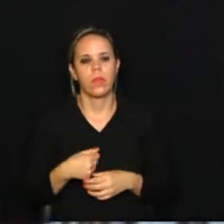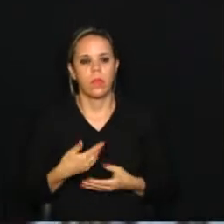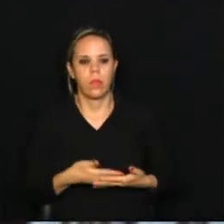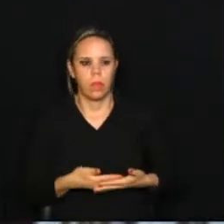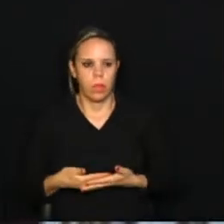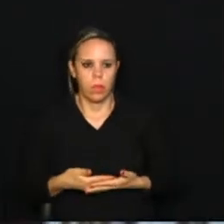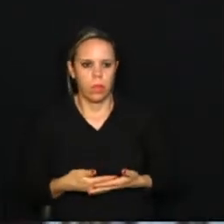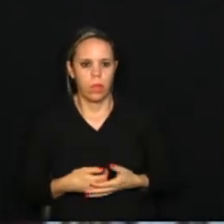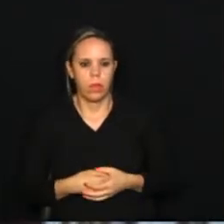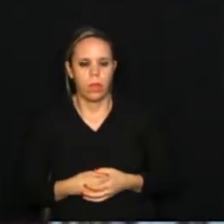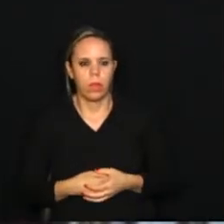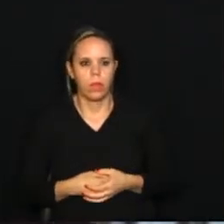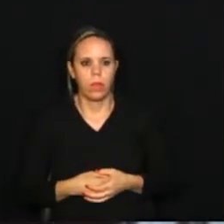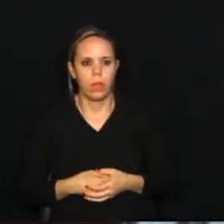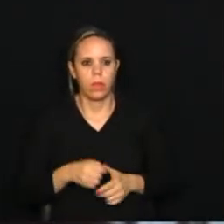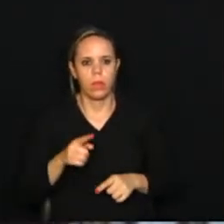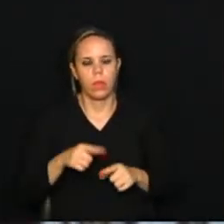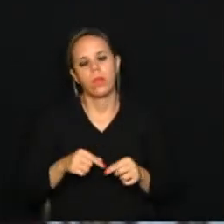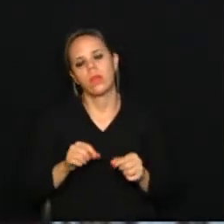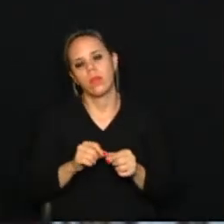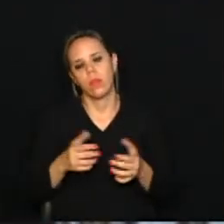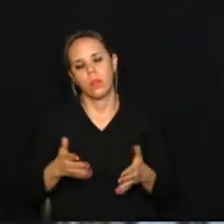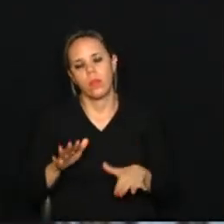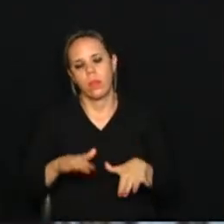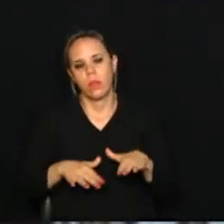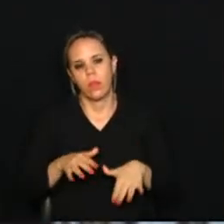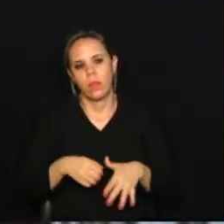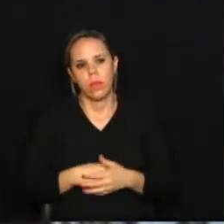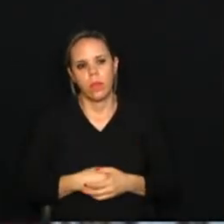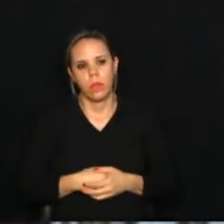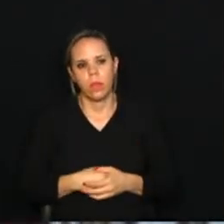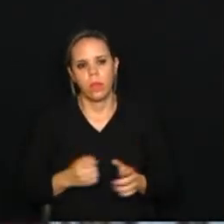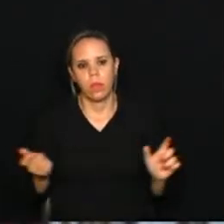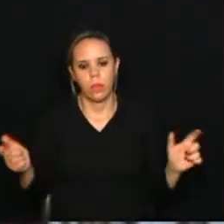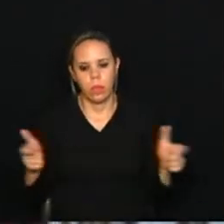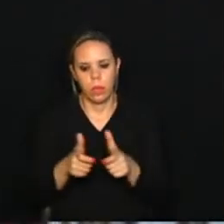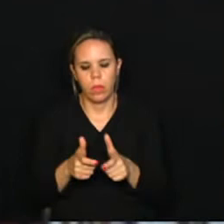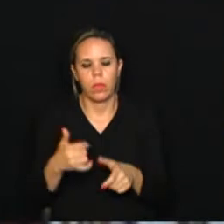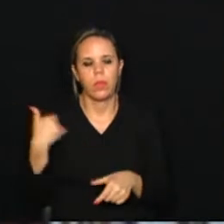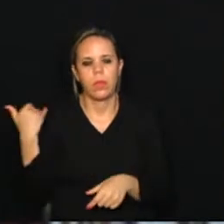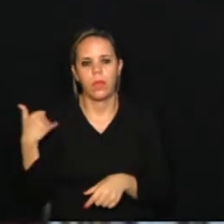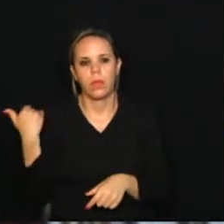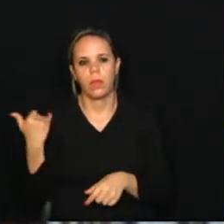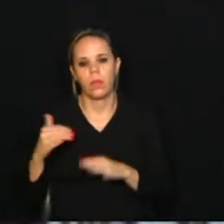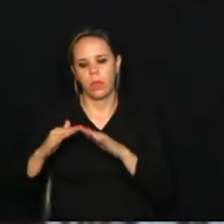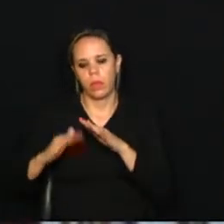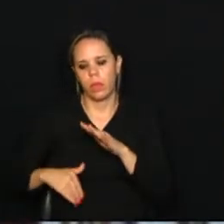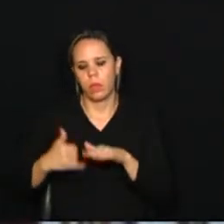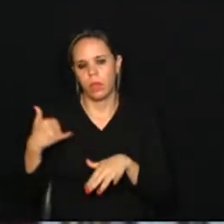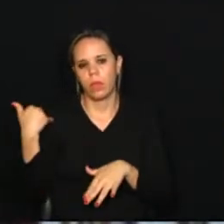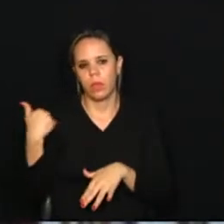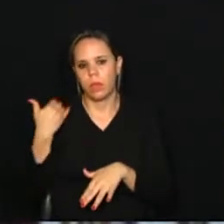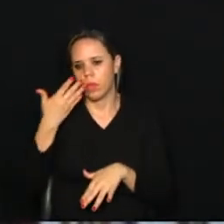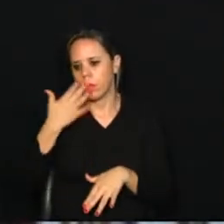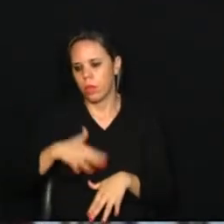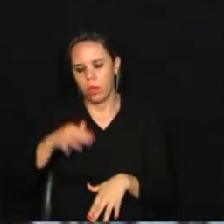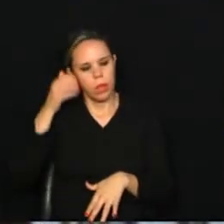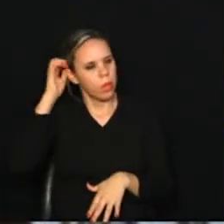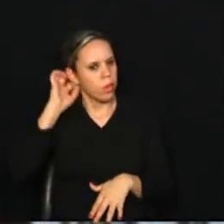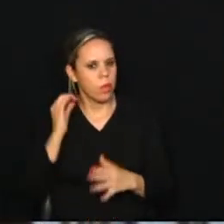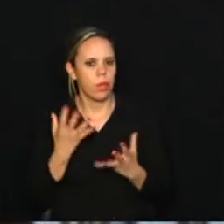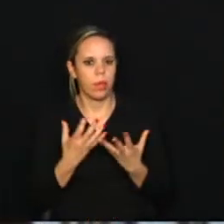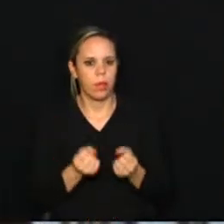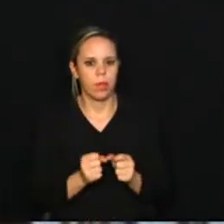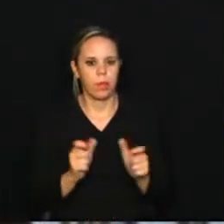bebês, né? À medida que diminui a idade da criança, a adesão